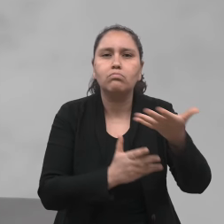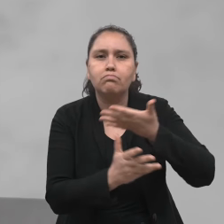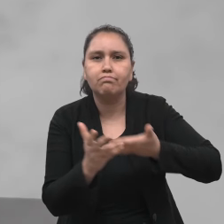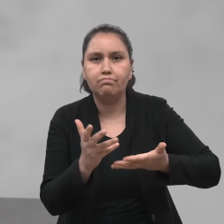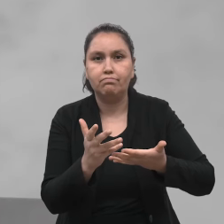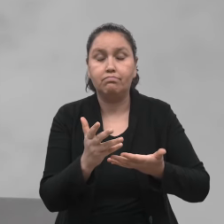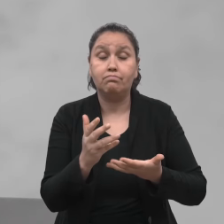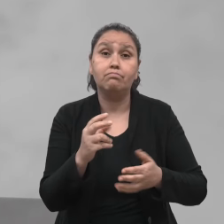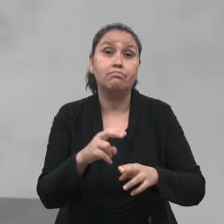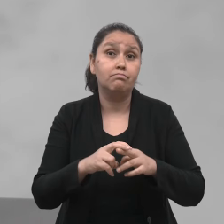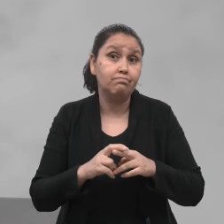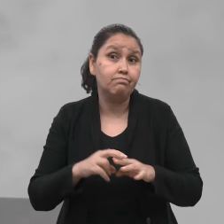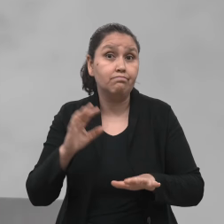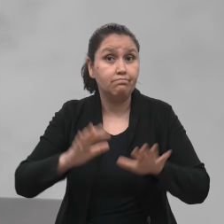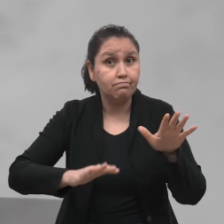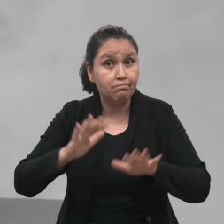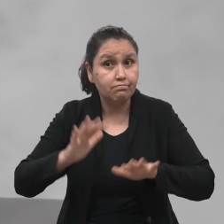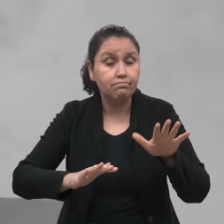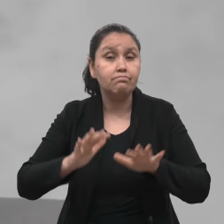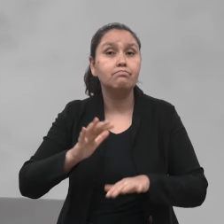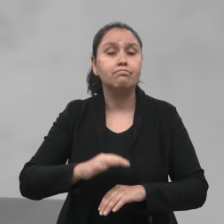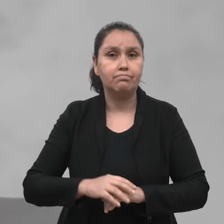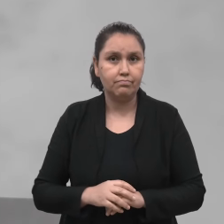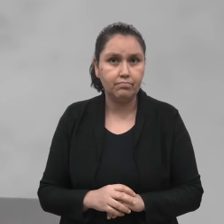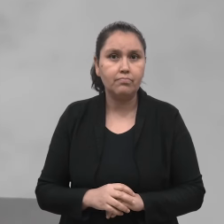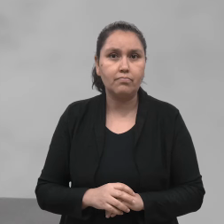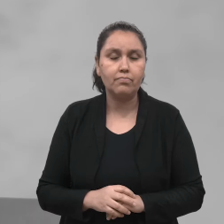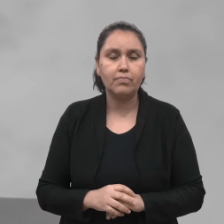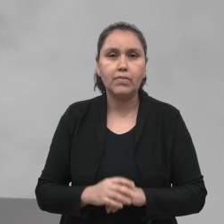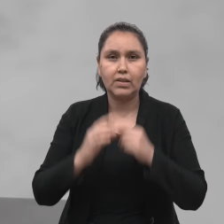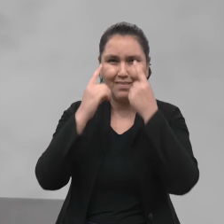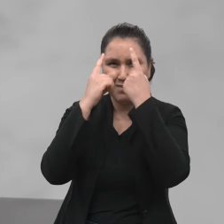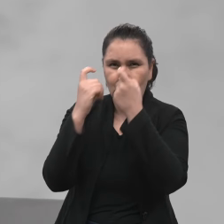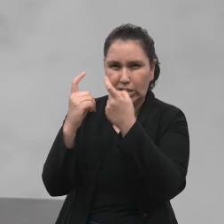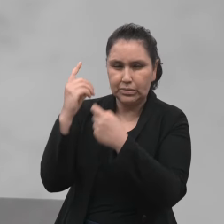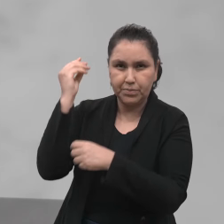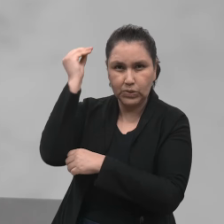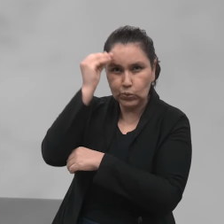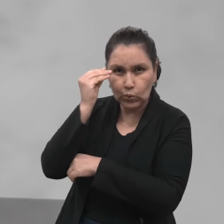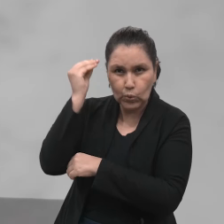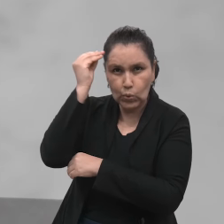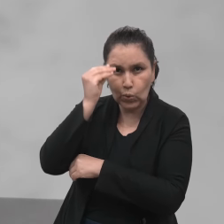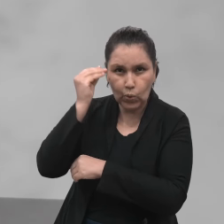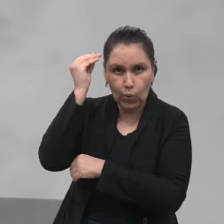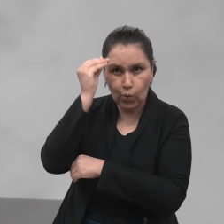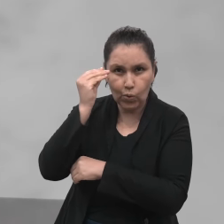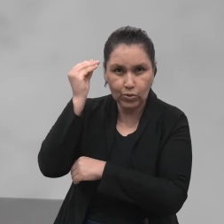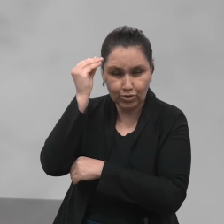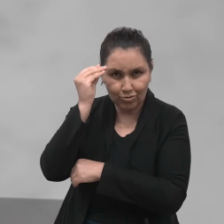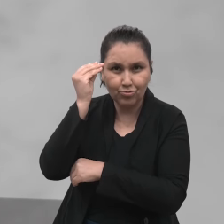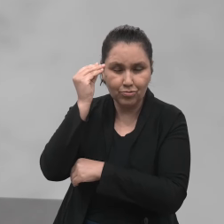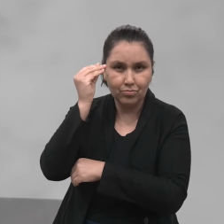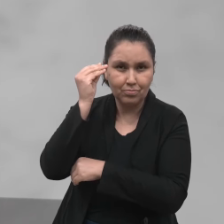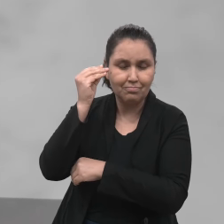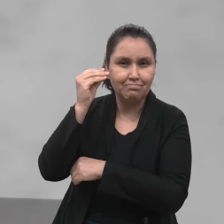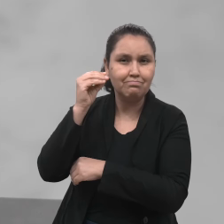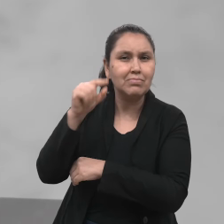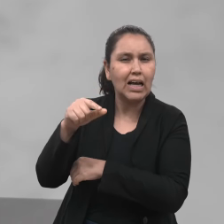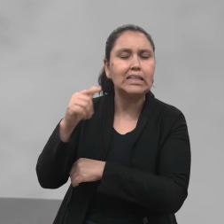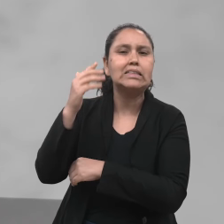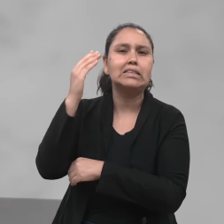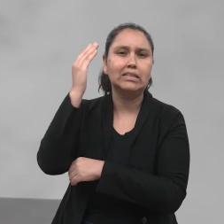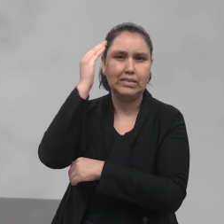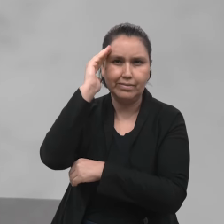com essa violência que vai acontecendo na relação. Agora, violência psicológica e uma mulher, não é uma receita de bolo, né? Mas para